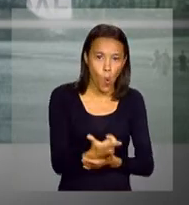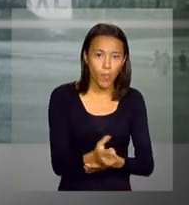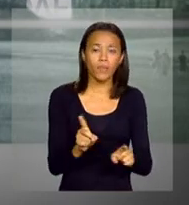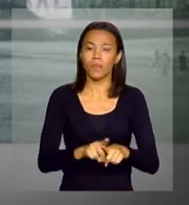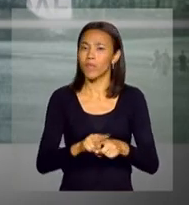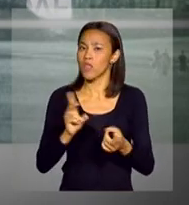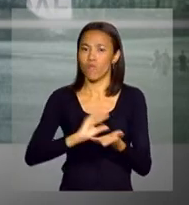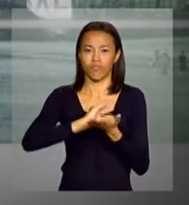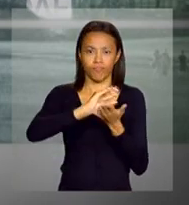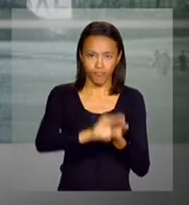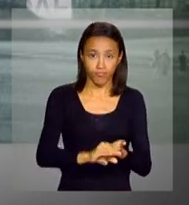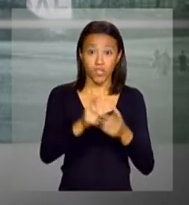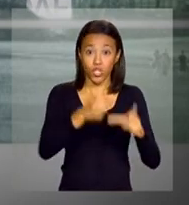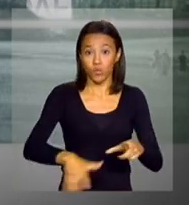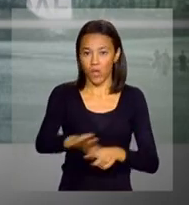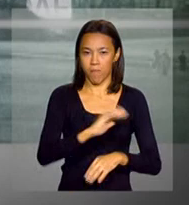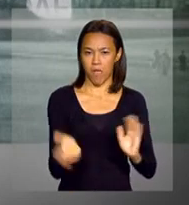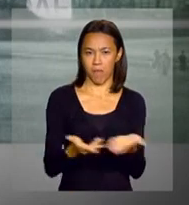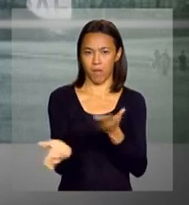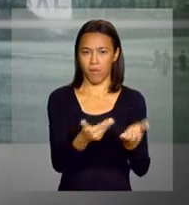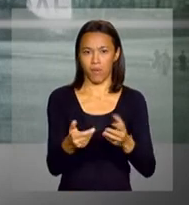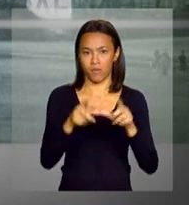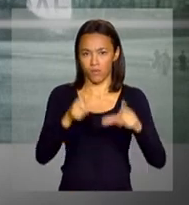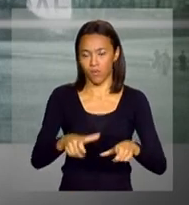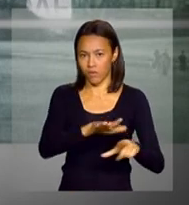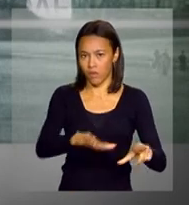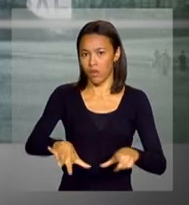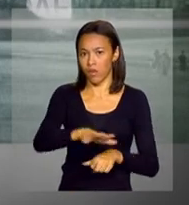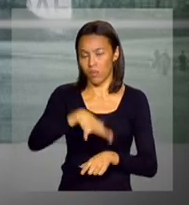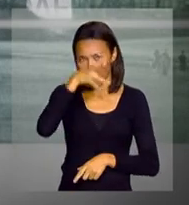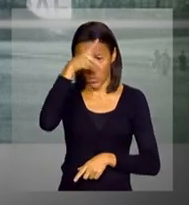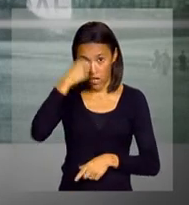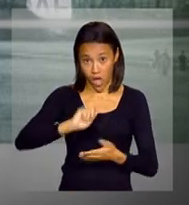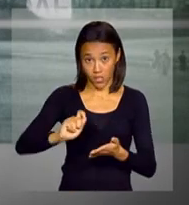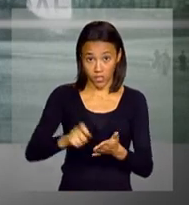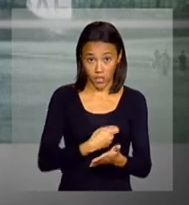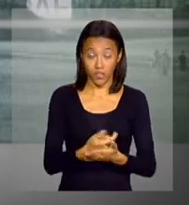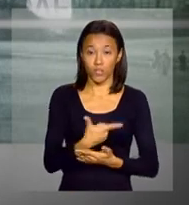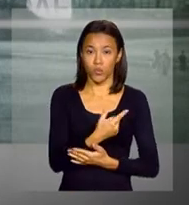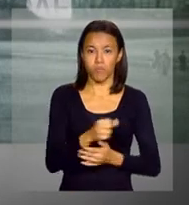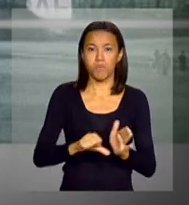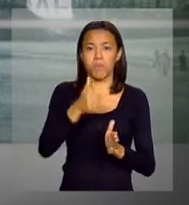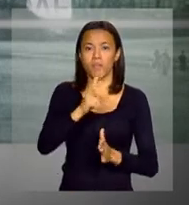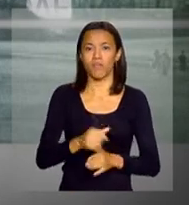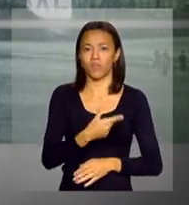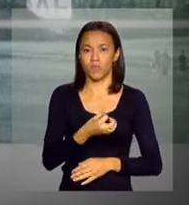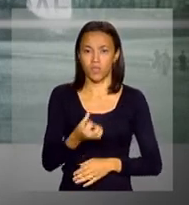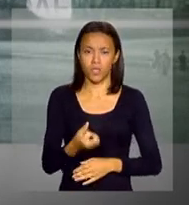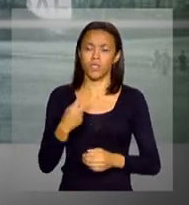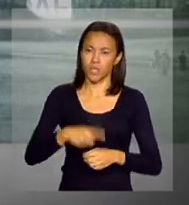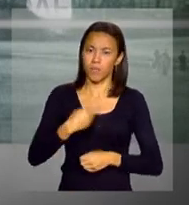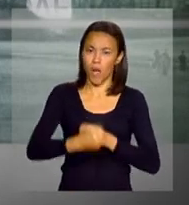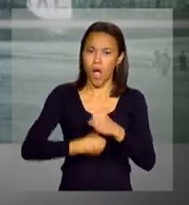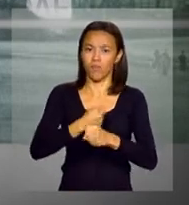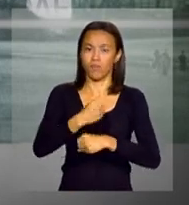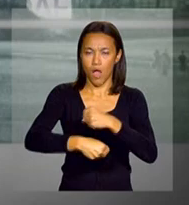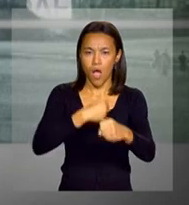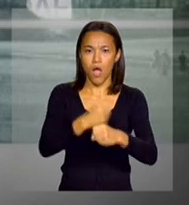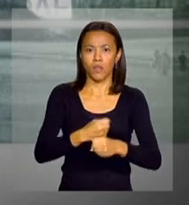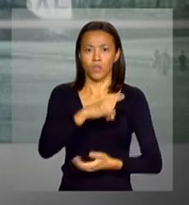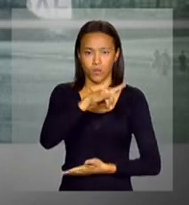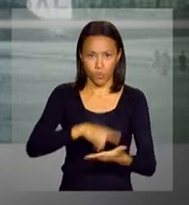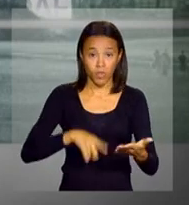financiar a soja de áreas desmatadas da Amazônia. Assinada pela primeira vez em 2006 e repactuada ano a ano, a moratória